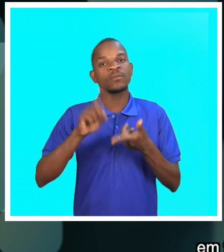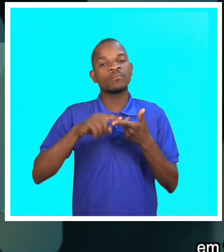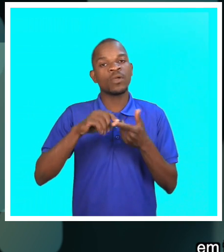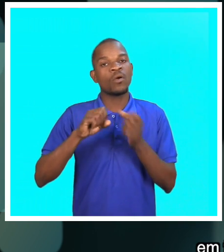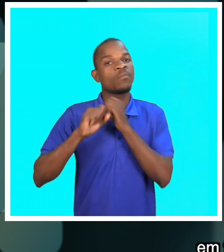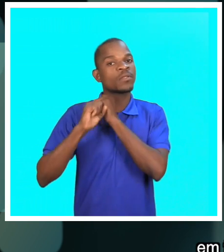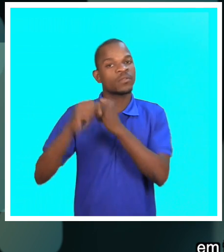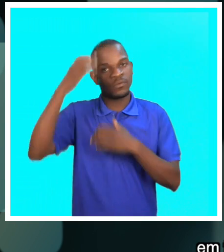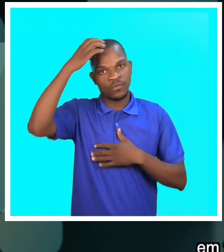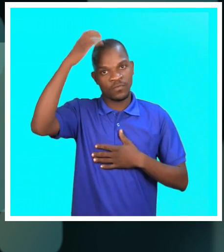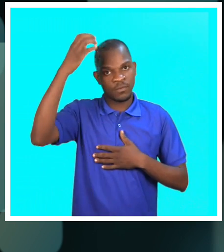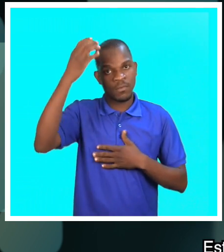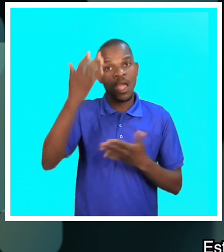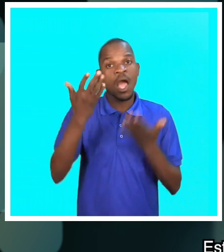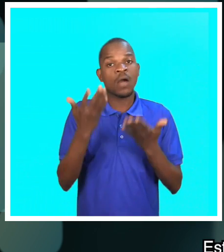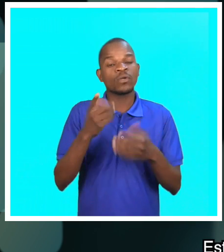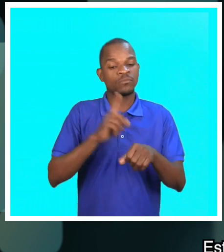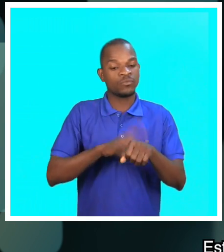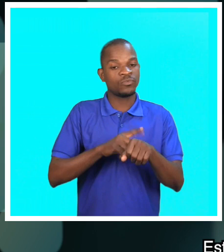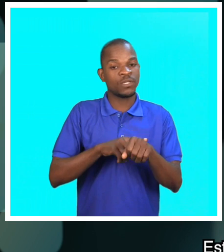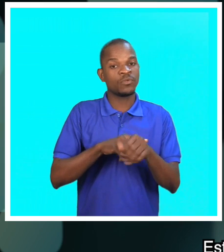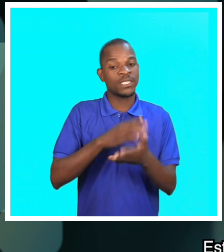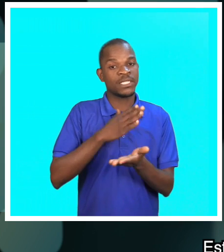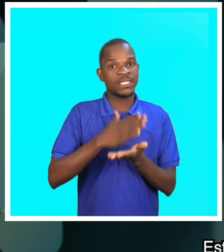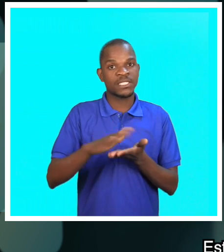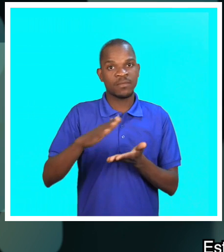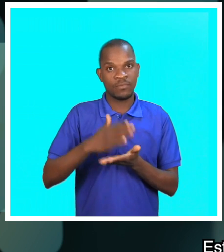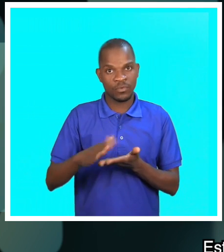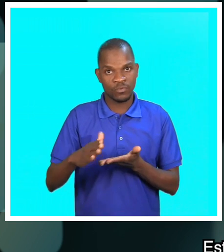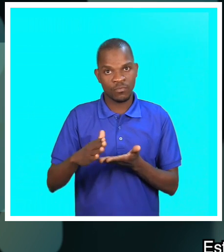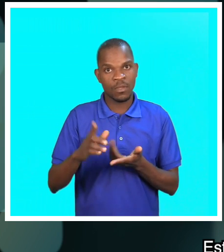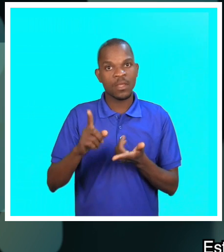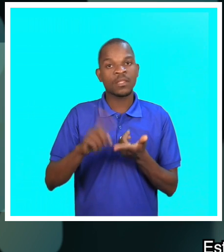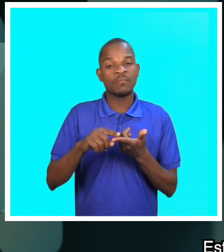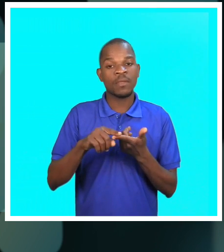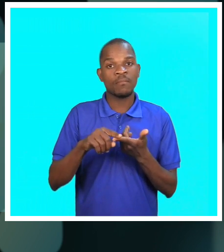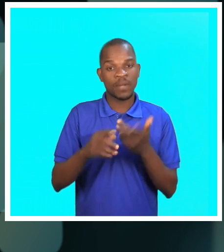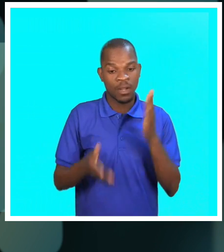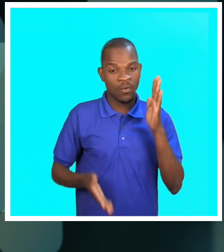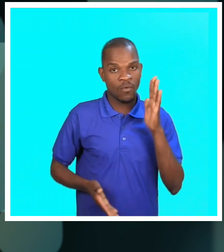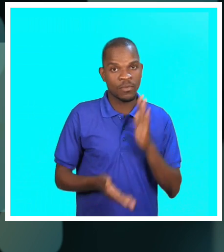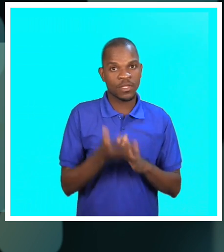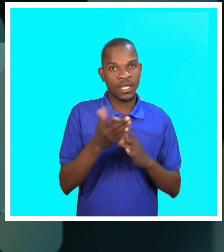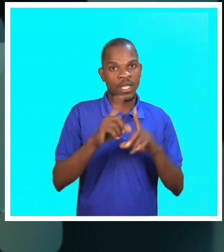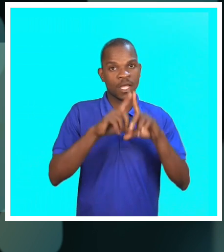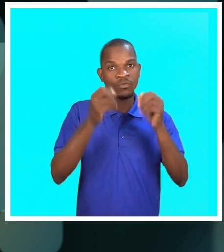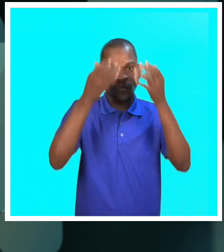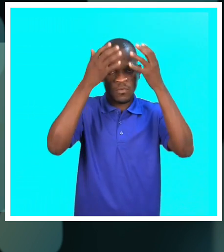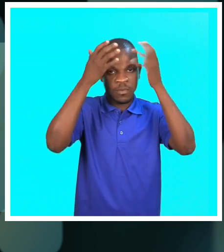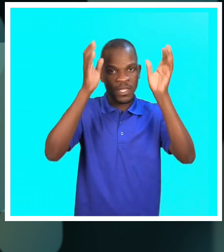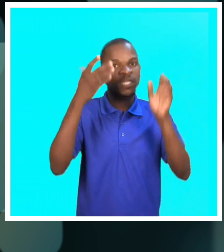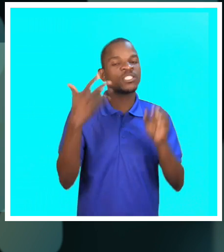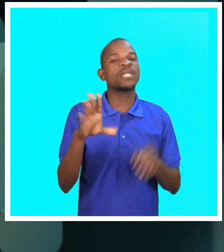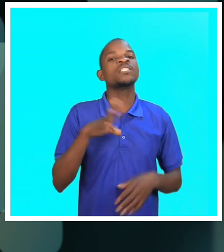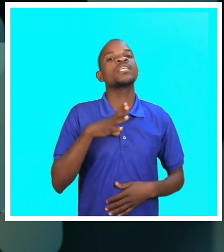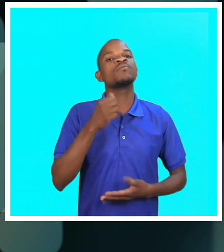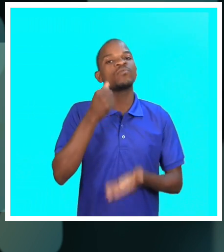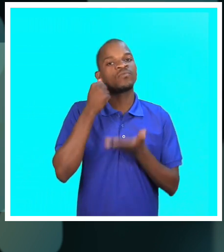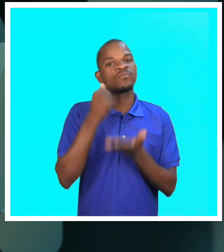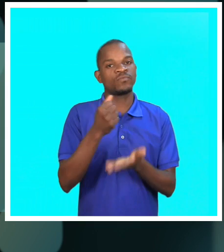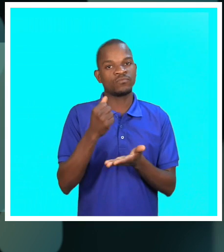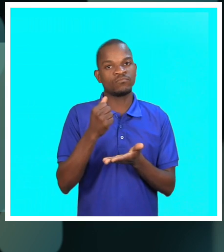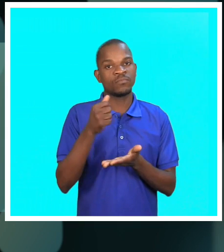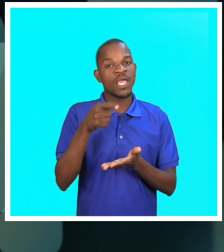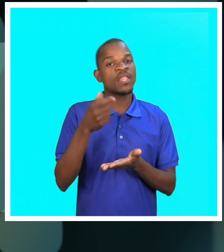compromisso dos parceiros, compromisso do governo. Estamos nesta altura em fase de desembolsos, pelo menos para o arranque desta